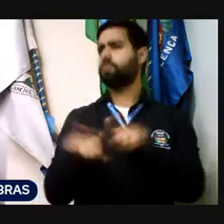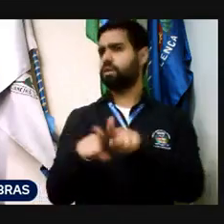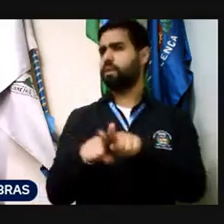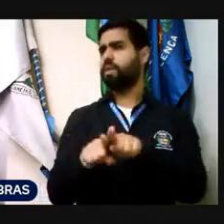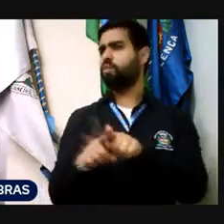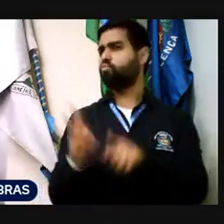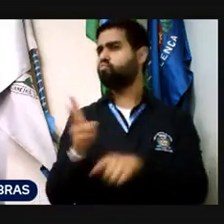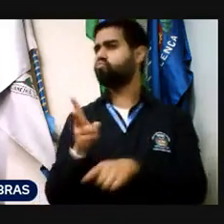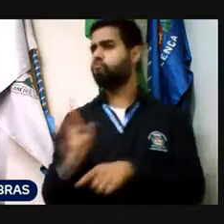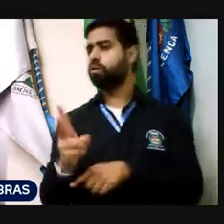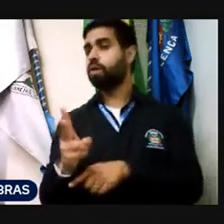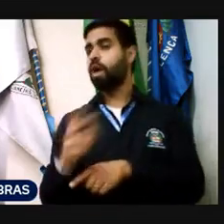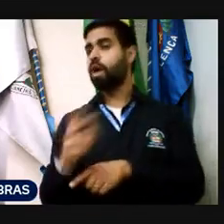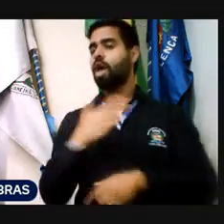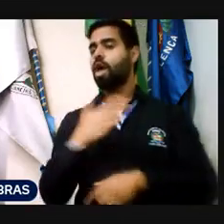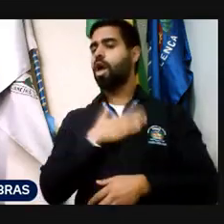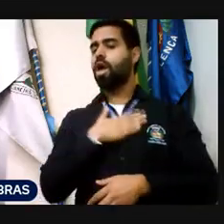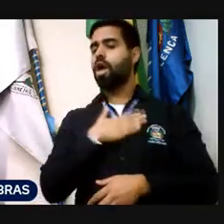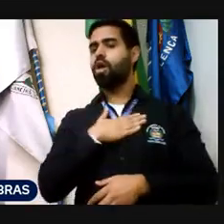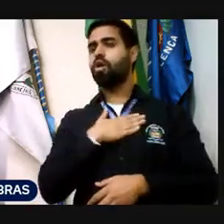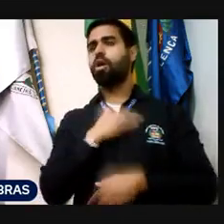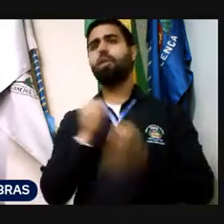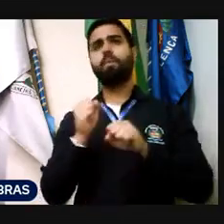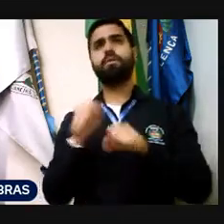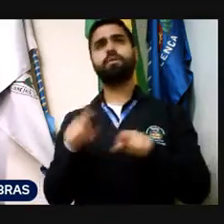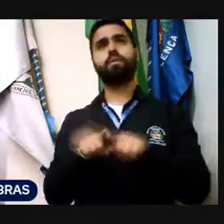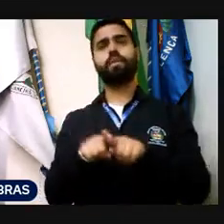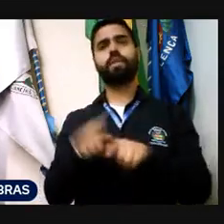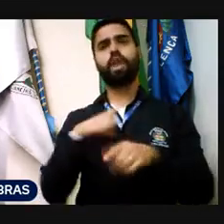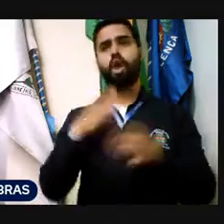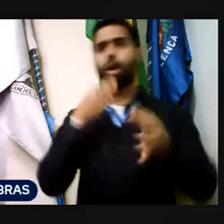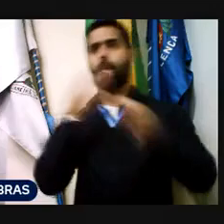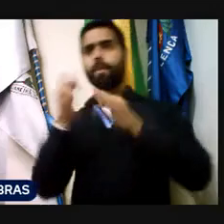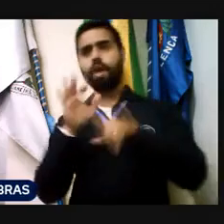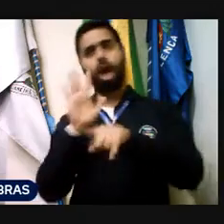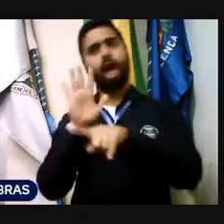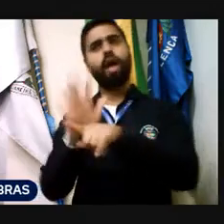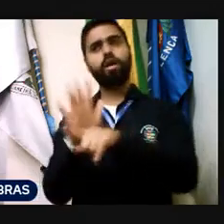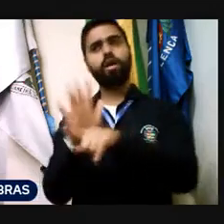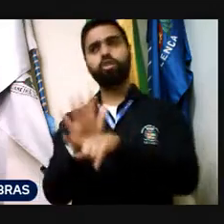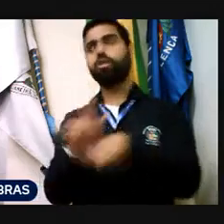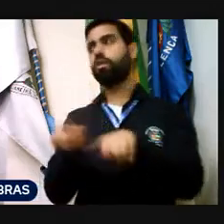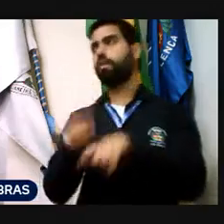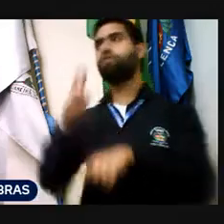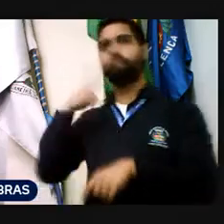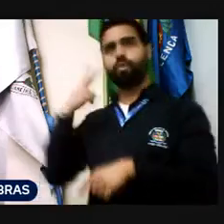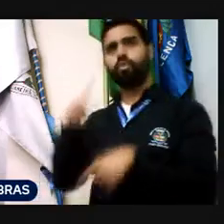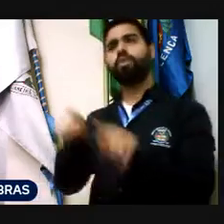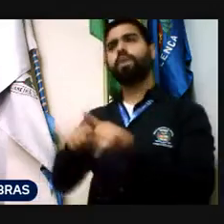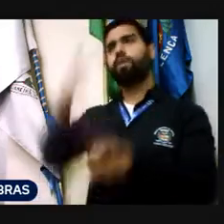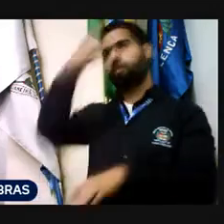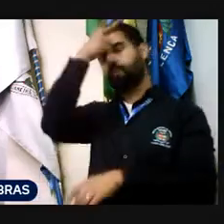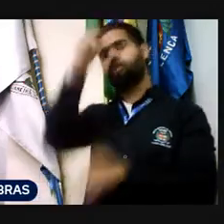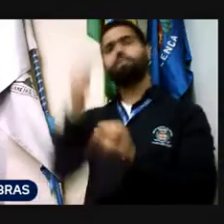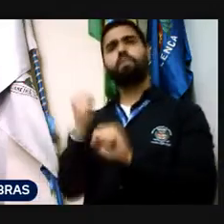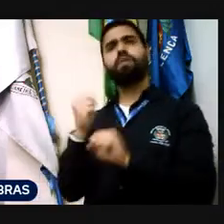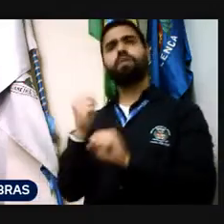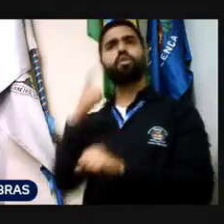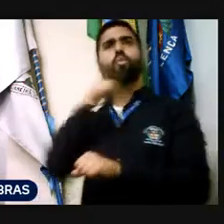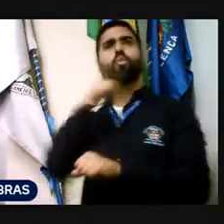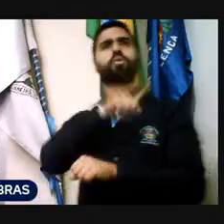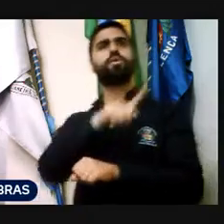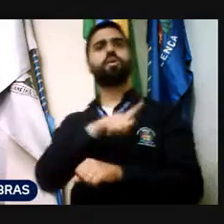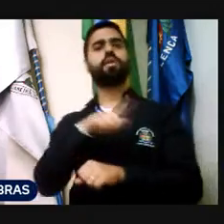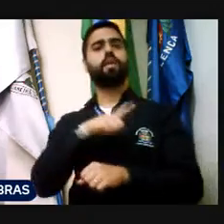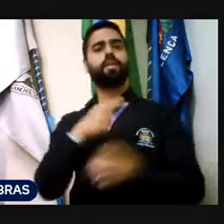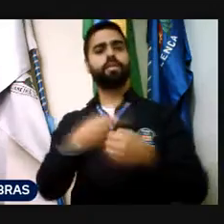e que meu mandato continue sendo propositivo, né, colaborando com os demais pares aqui, com a prefeitura, que a gente consiga realmente ter